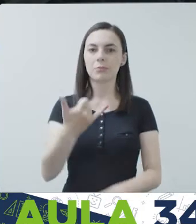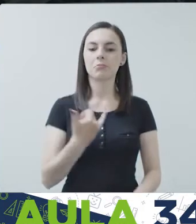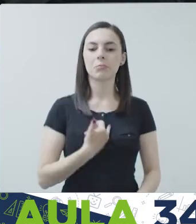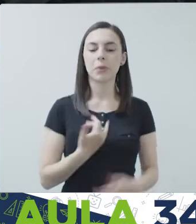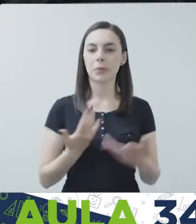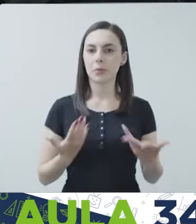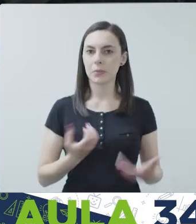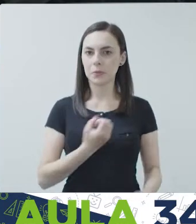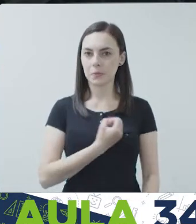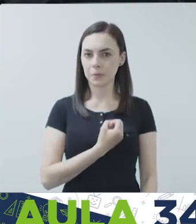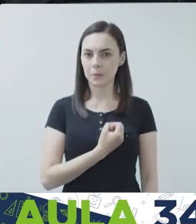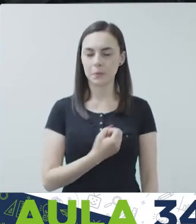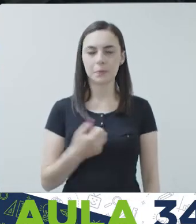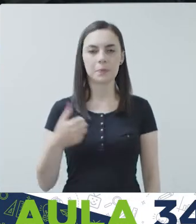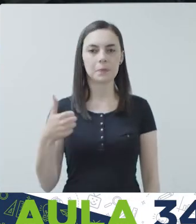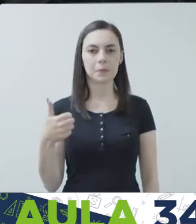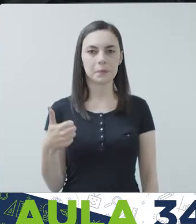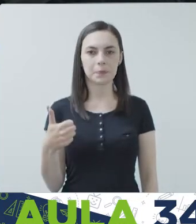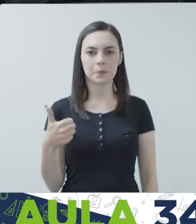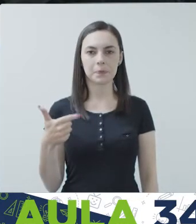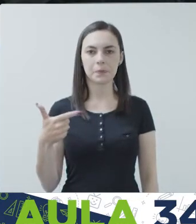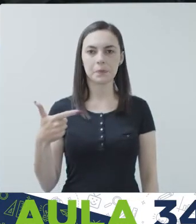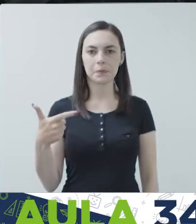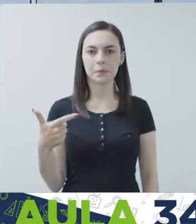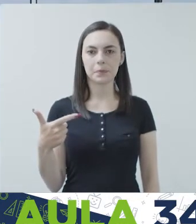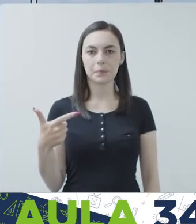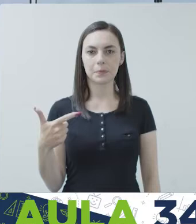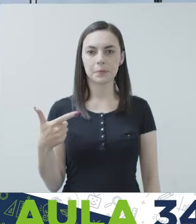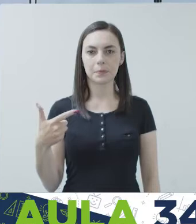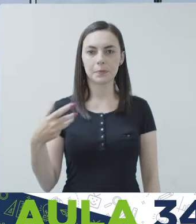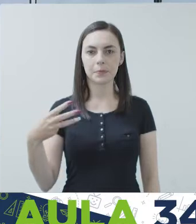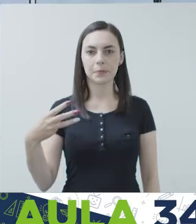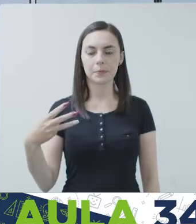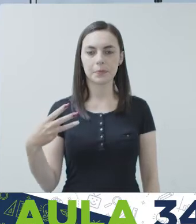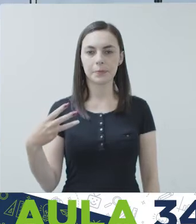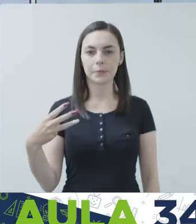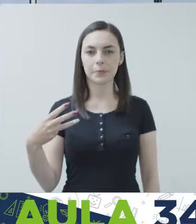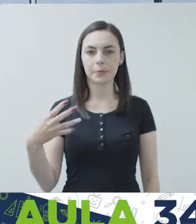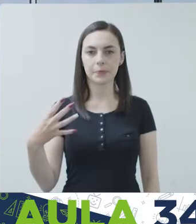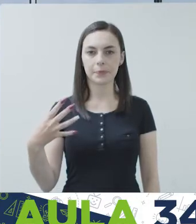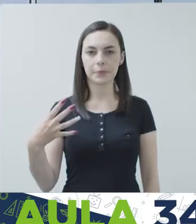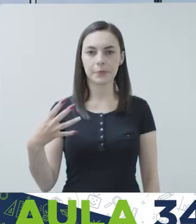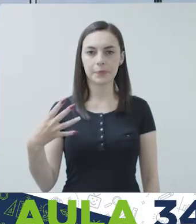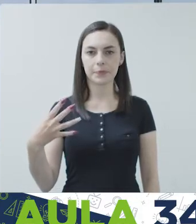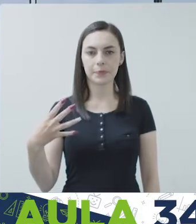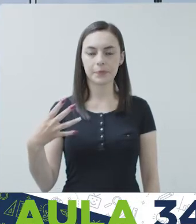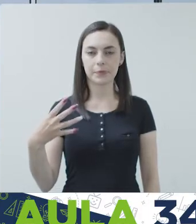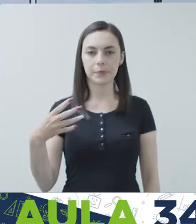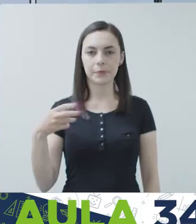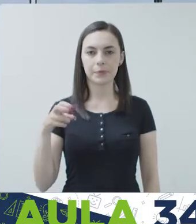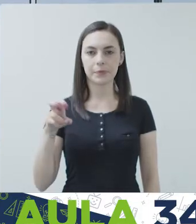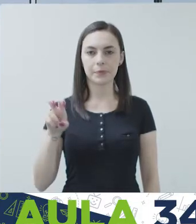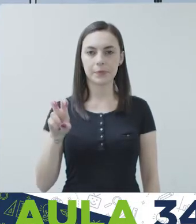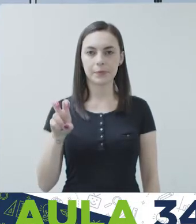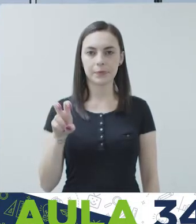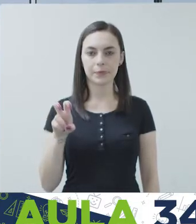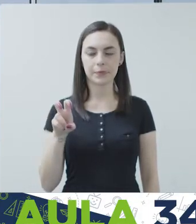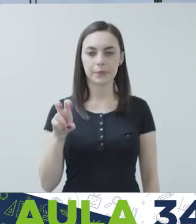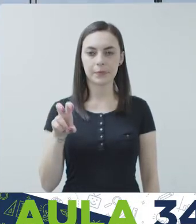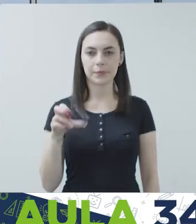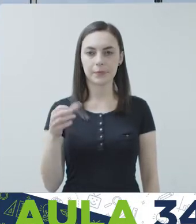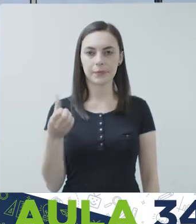mim. Um, dois, três, quatro,